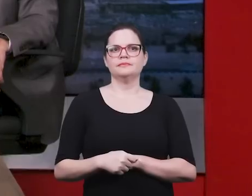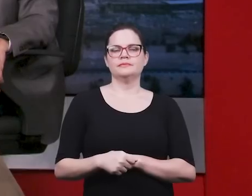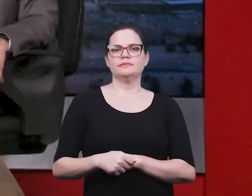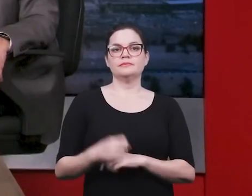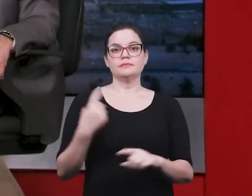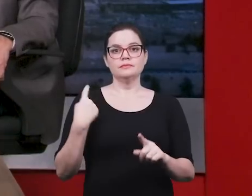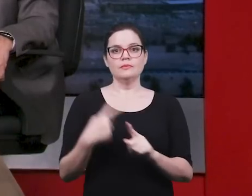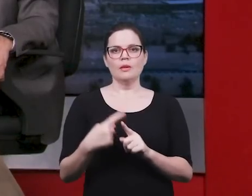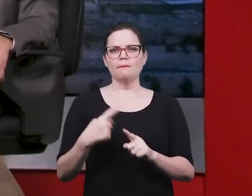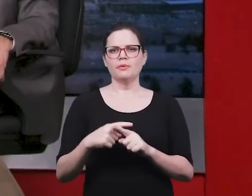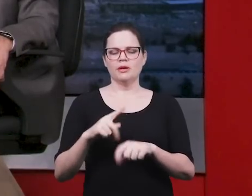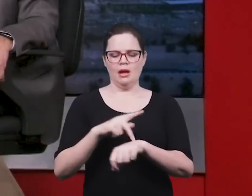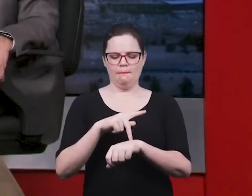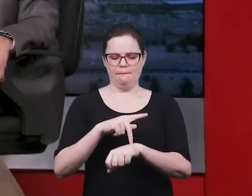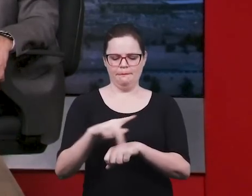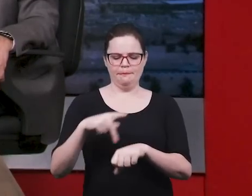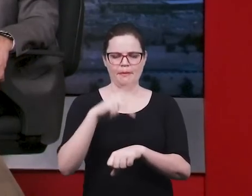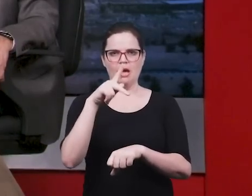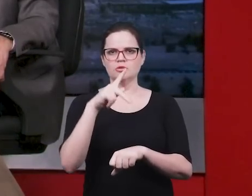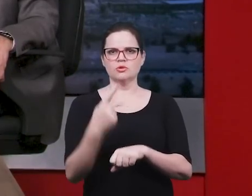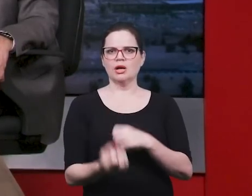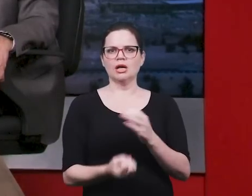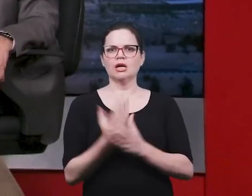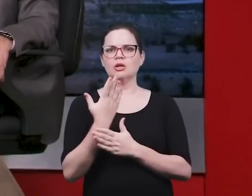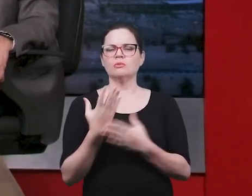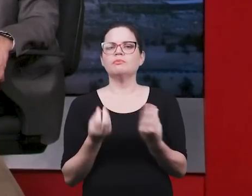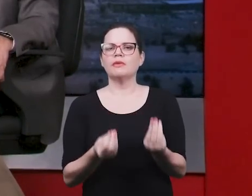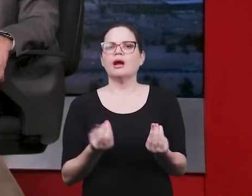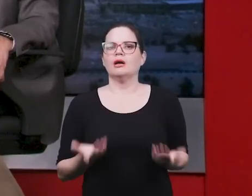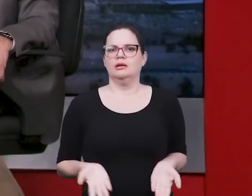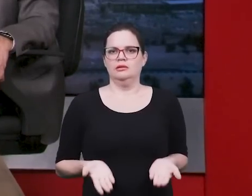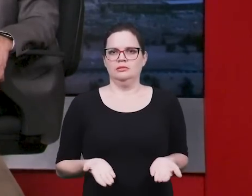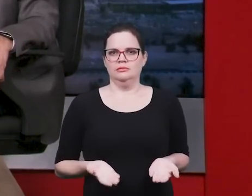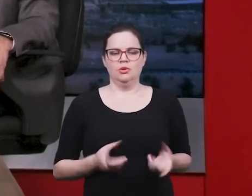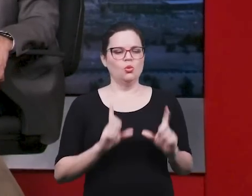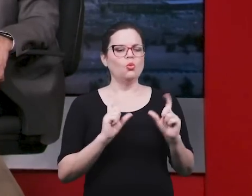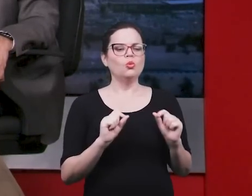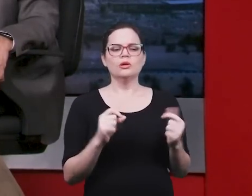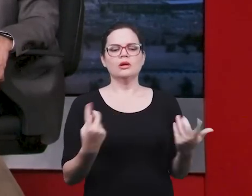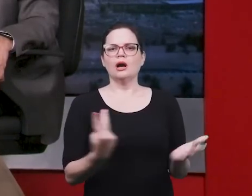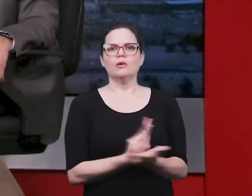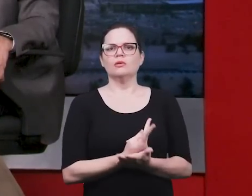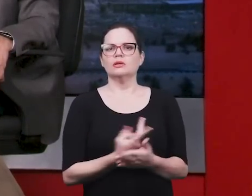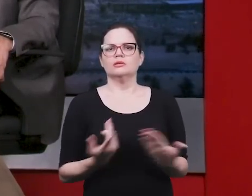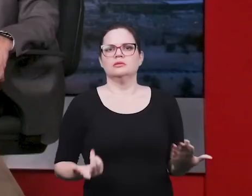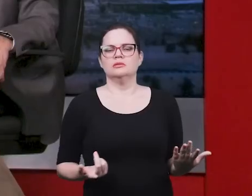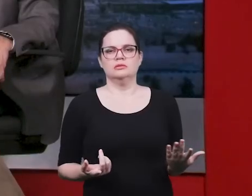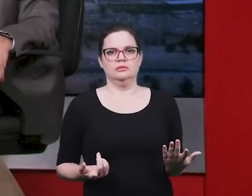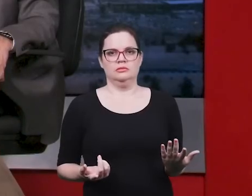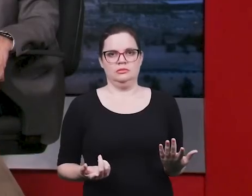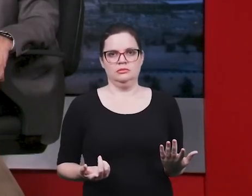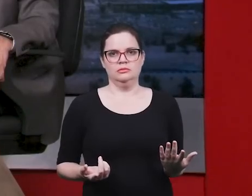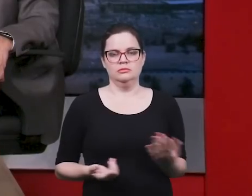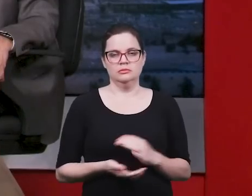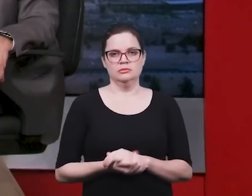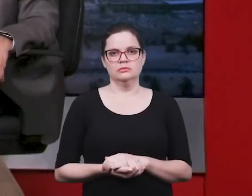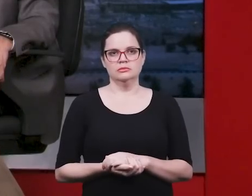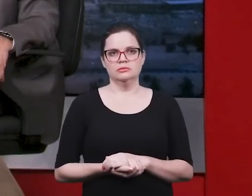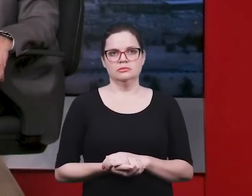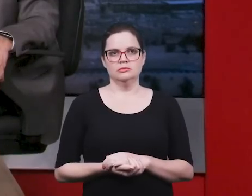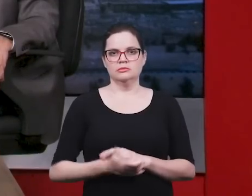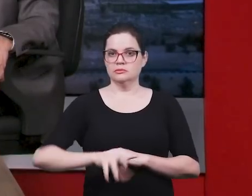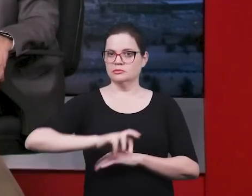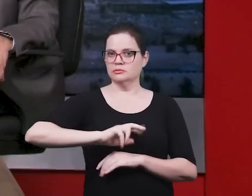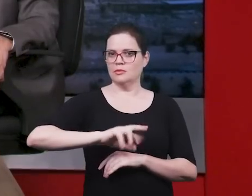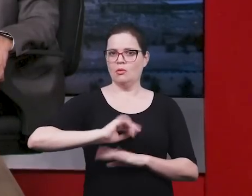que a Páscoa foi instituída, né? Em que circunstância? Porque não foi